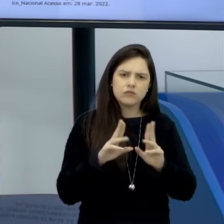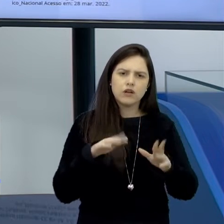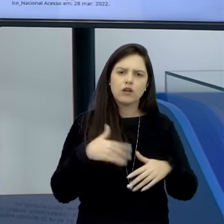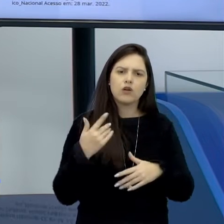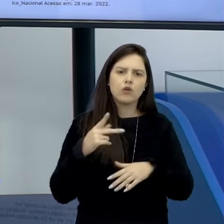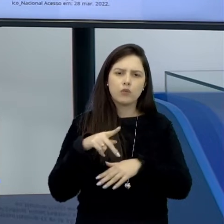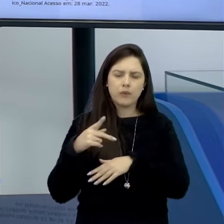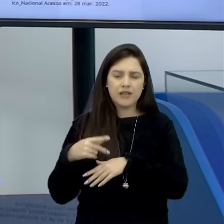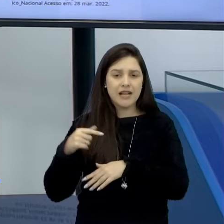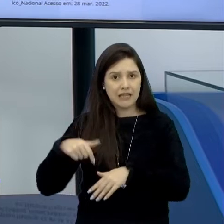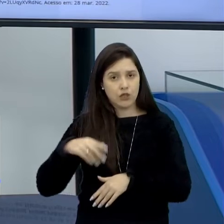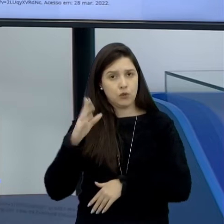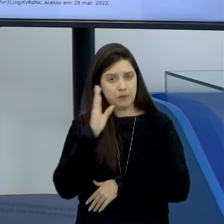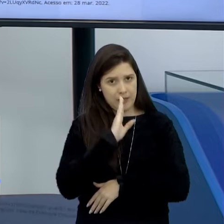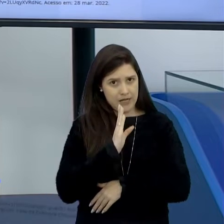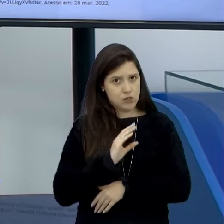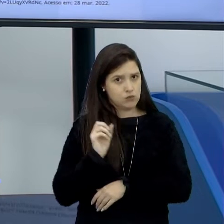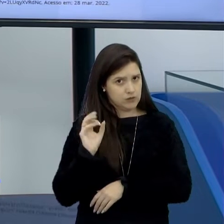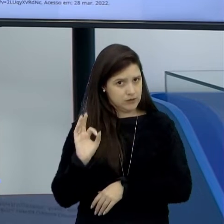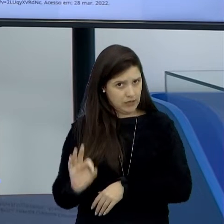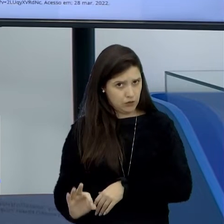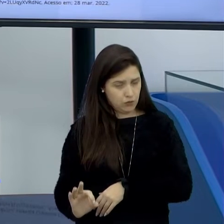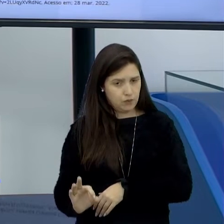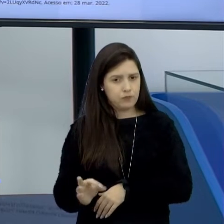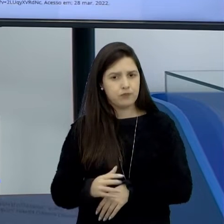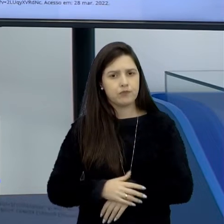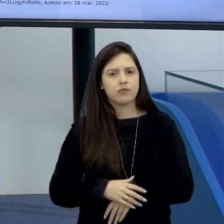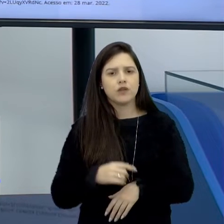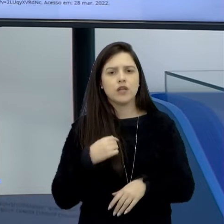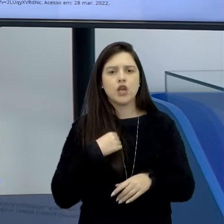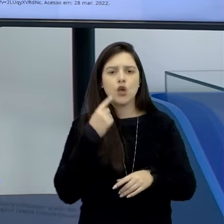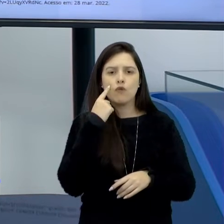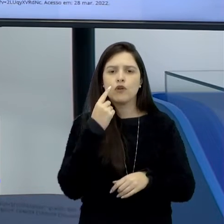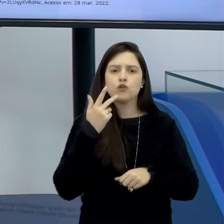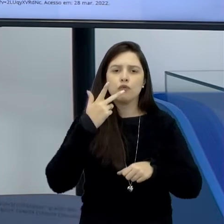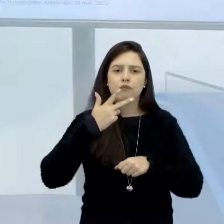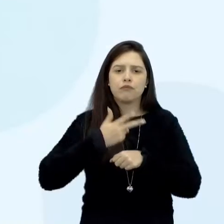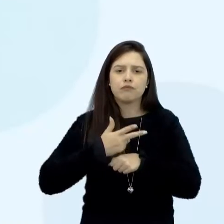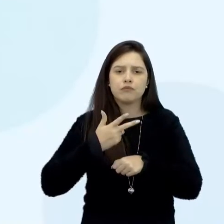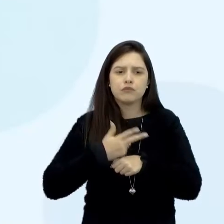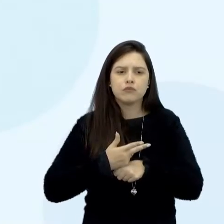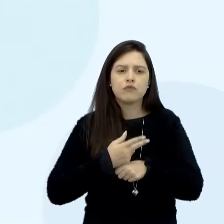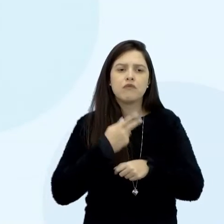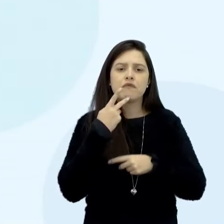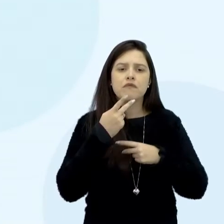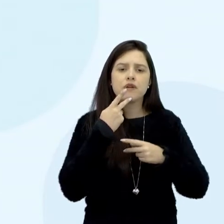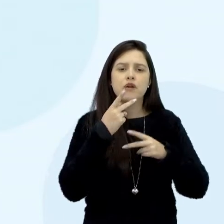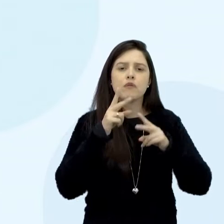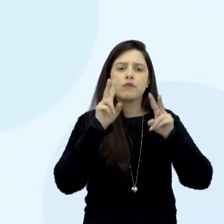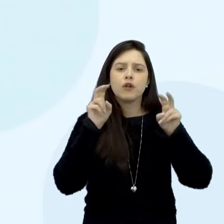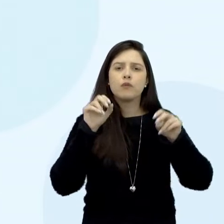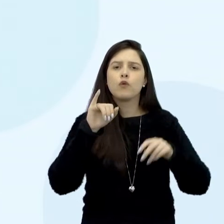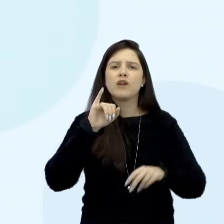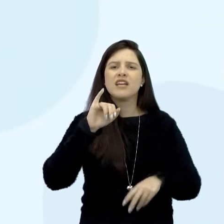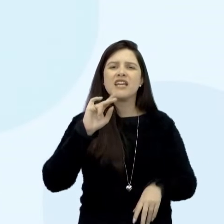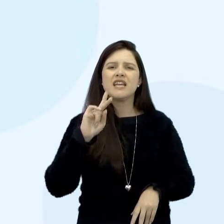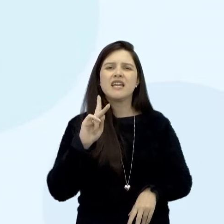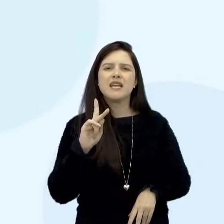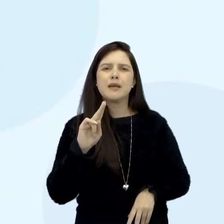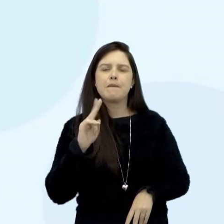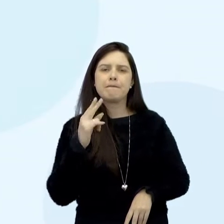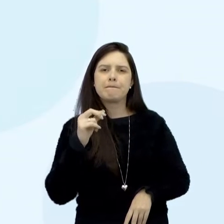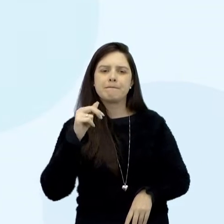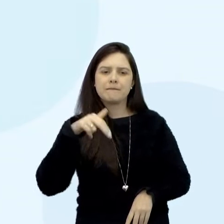histórico aqui no Brasil, certo? Eu trouxe um vídeo aqui que vai falar um pouquinho sobre o IPHAN. O IPHAN comemora 80